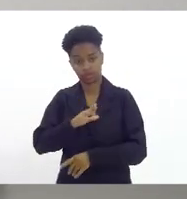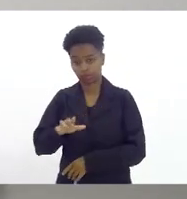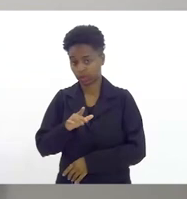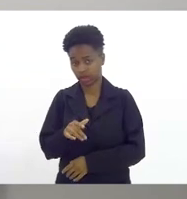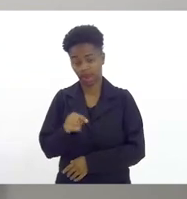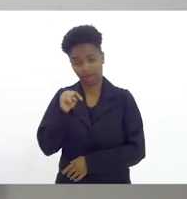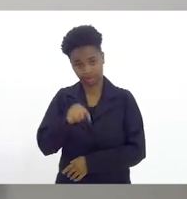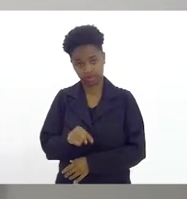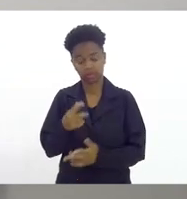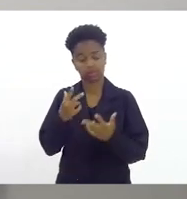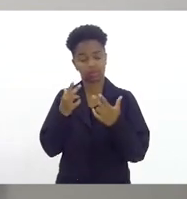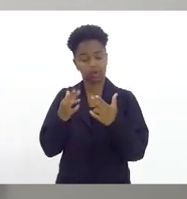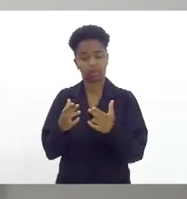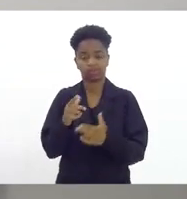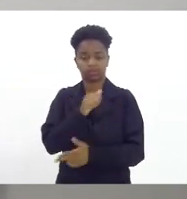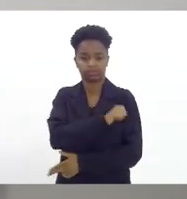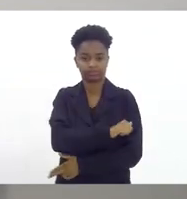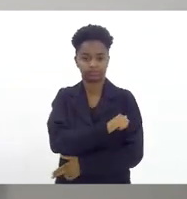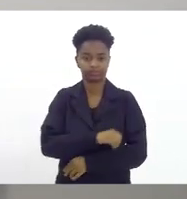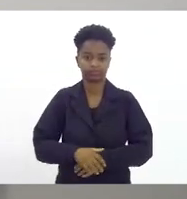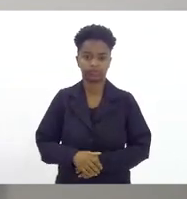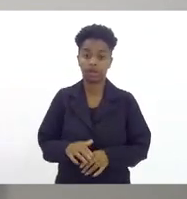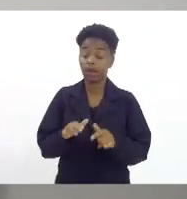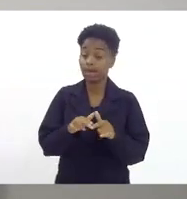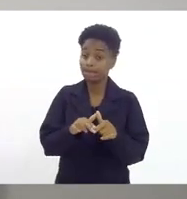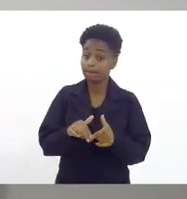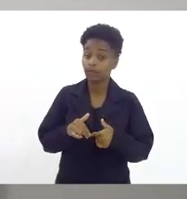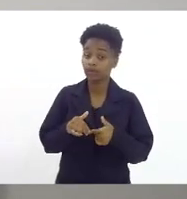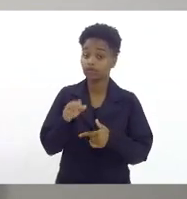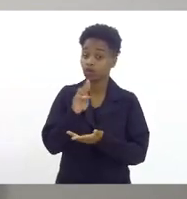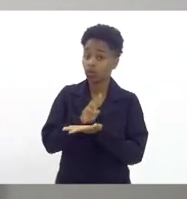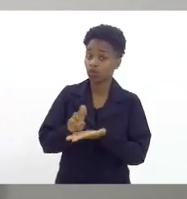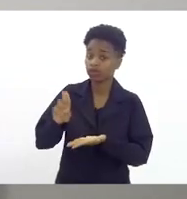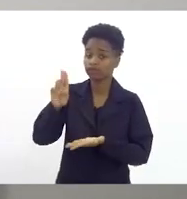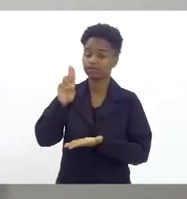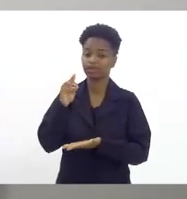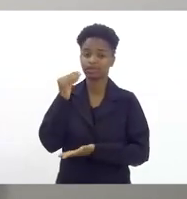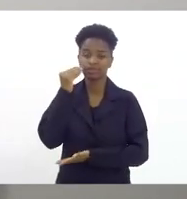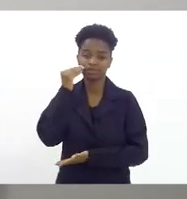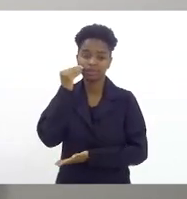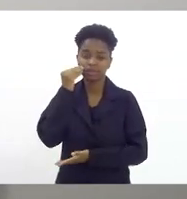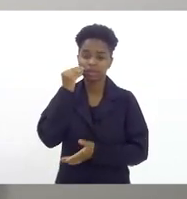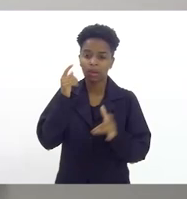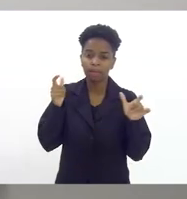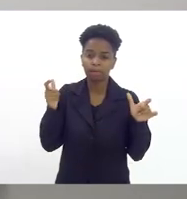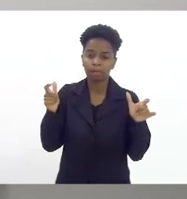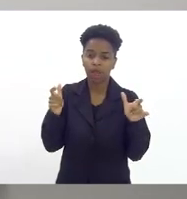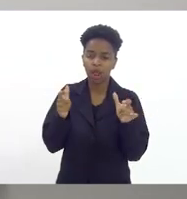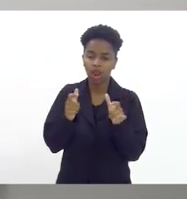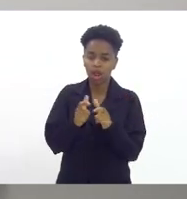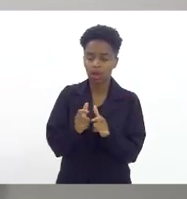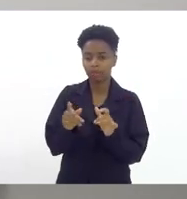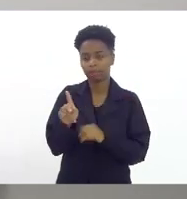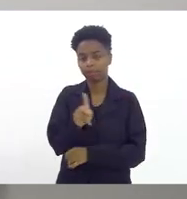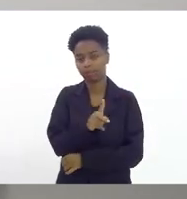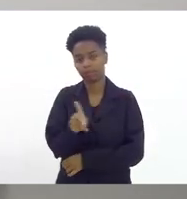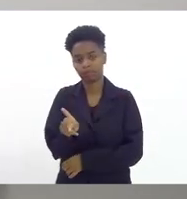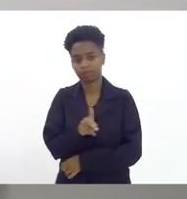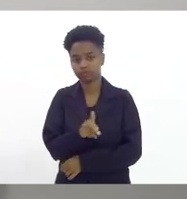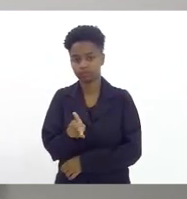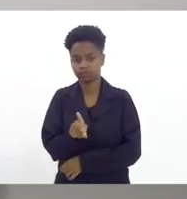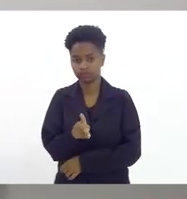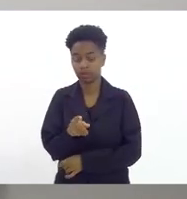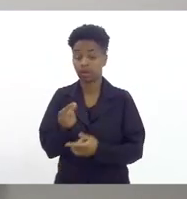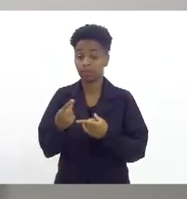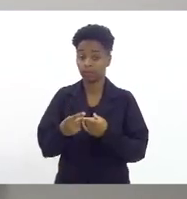Janeiro Por isso as Universidades estão enxugando o seu quadro de professores porque no